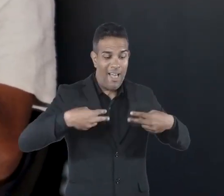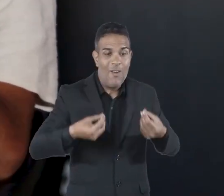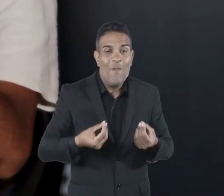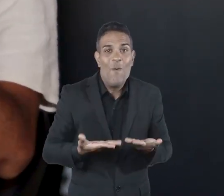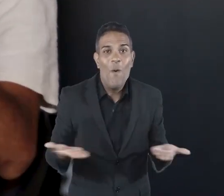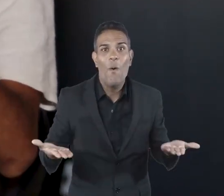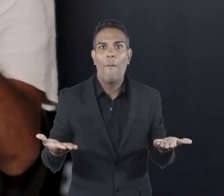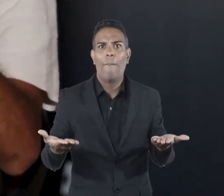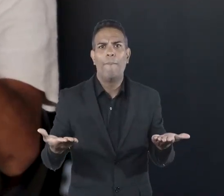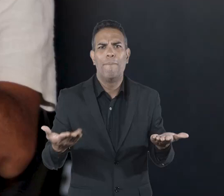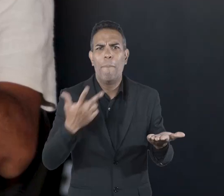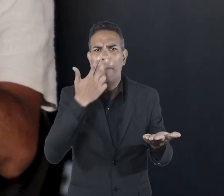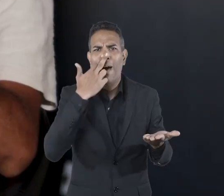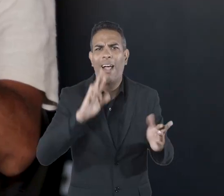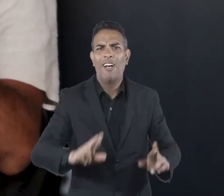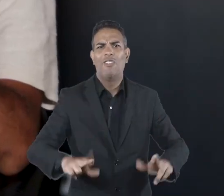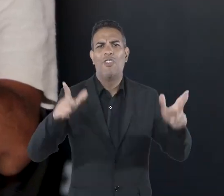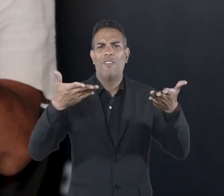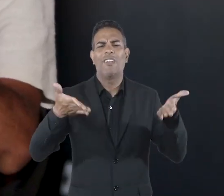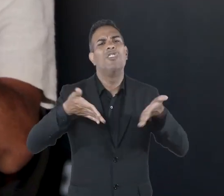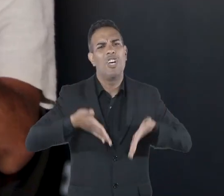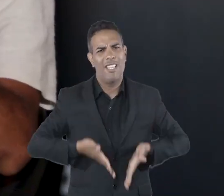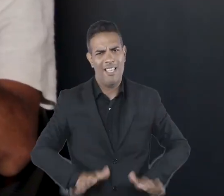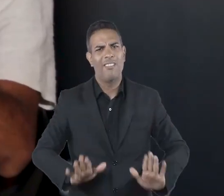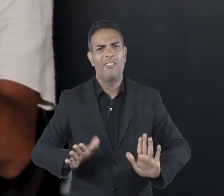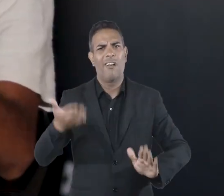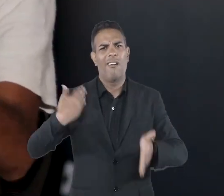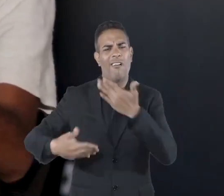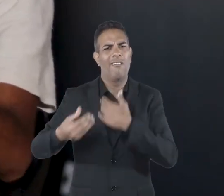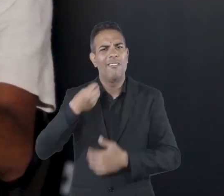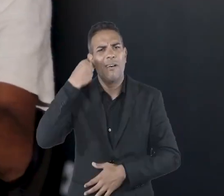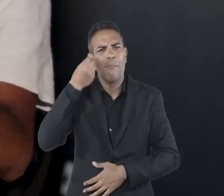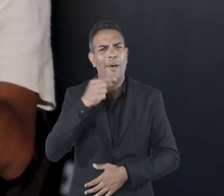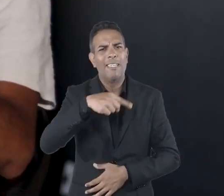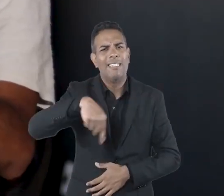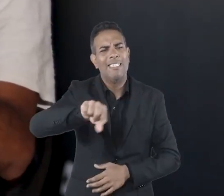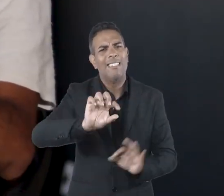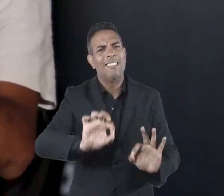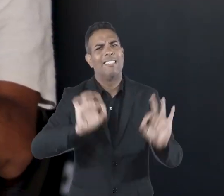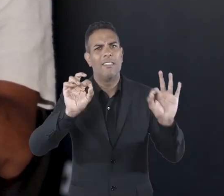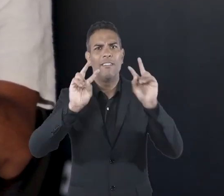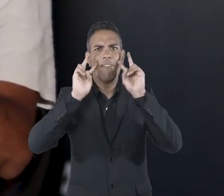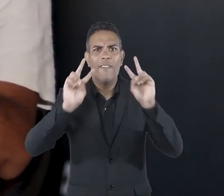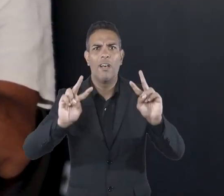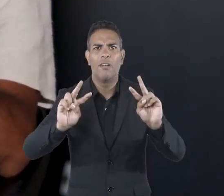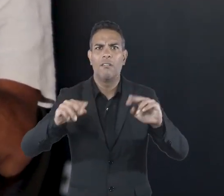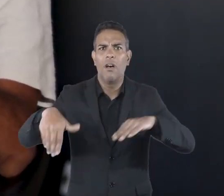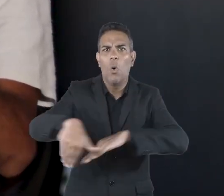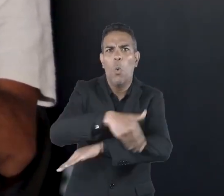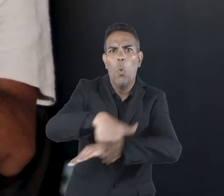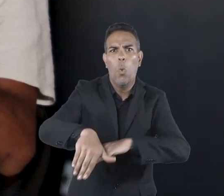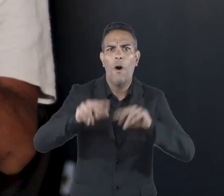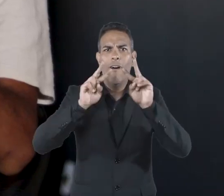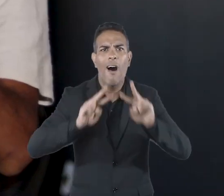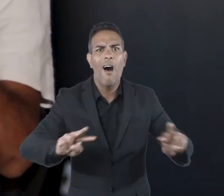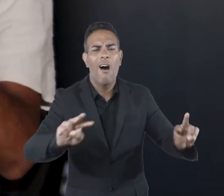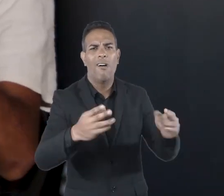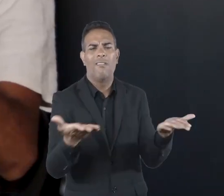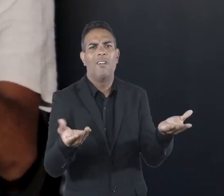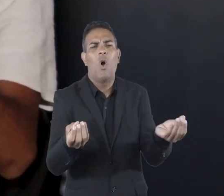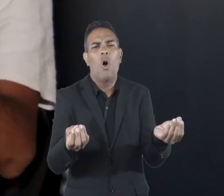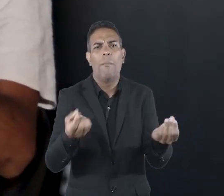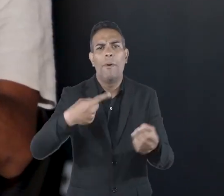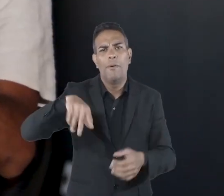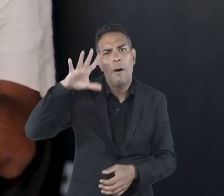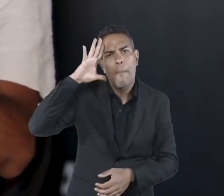ele está enxergando muito menos detalhes do que qualquer pessoa que nasceu aqui e está vivendo aqui. Detalhes às vezes estão na rua